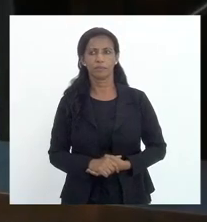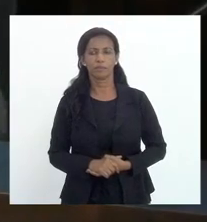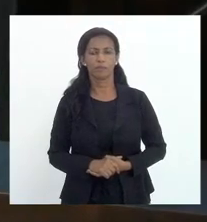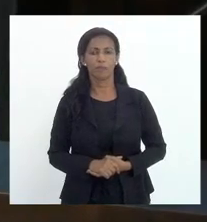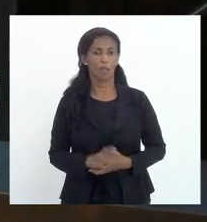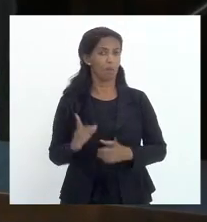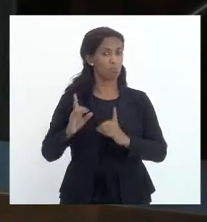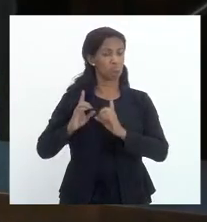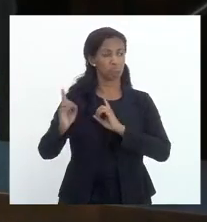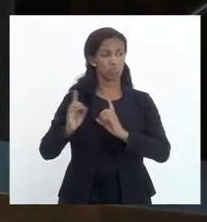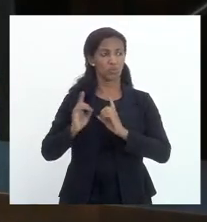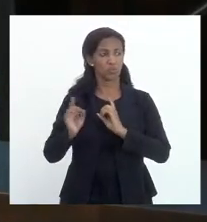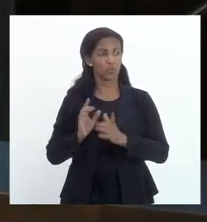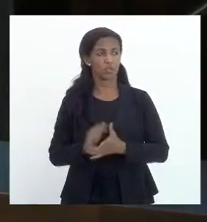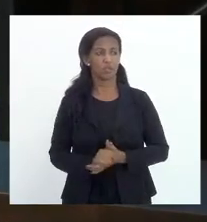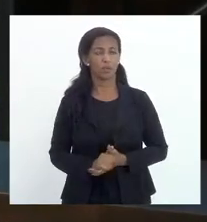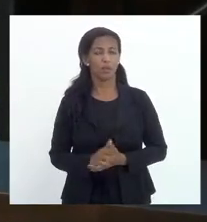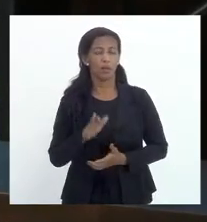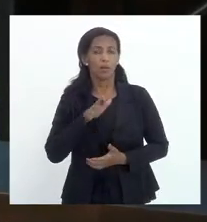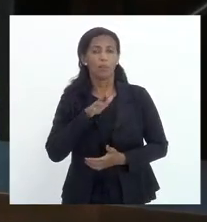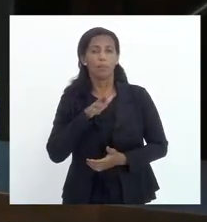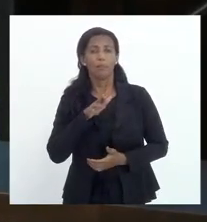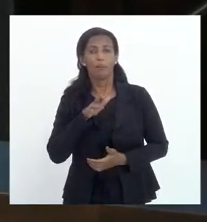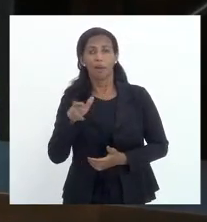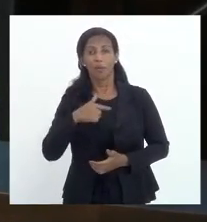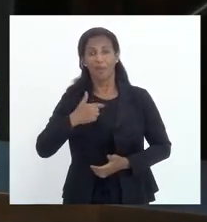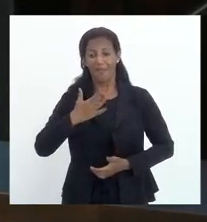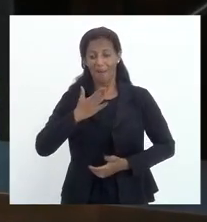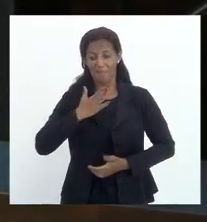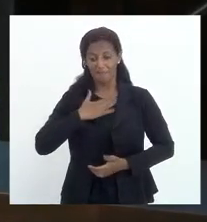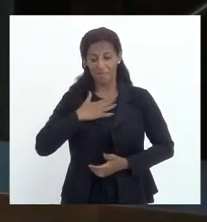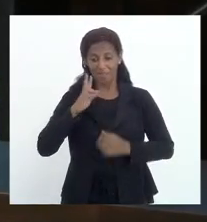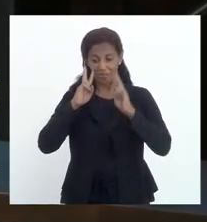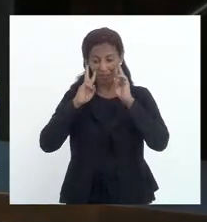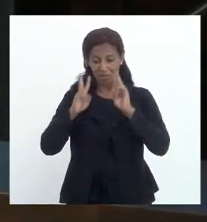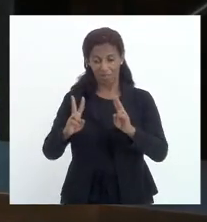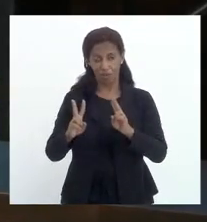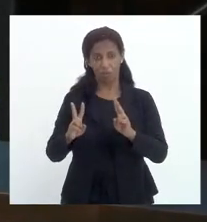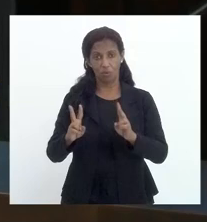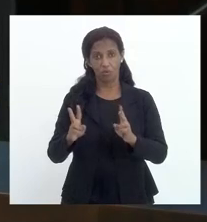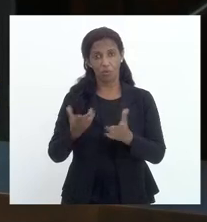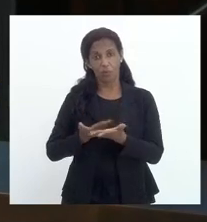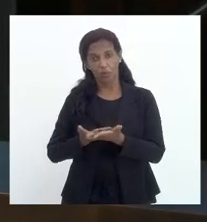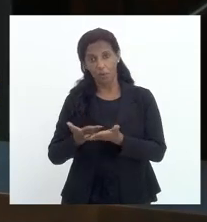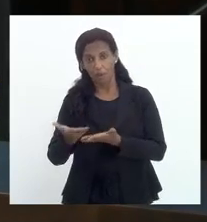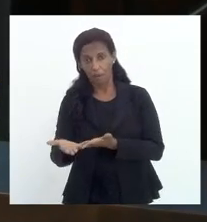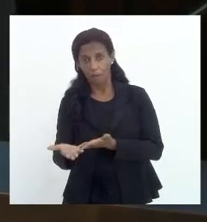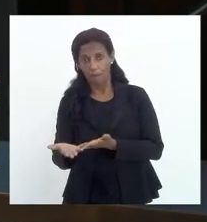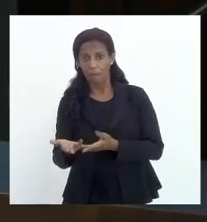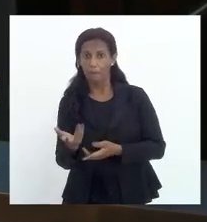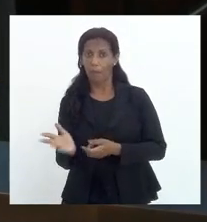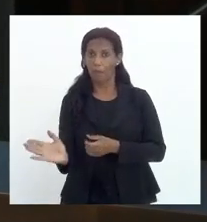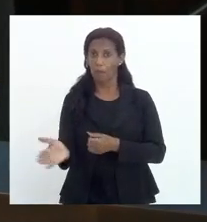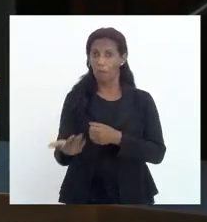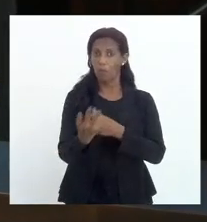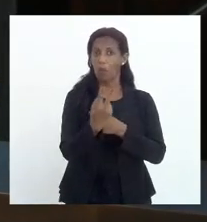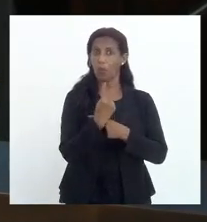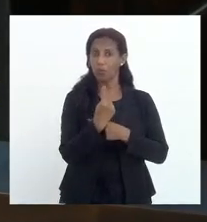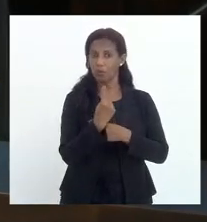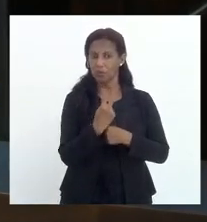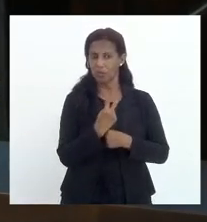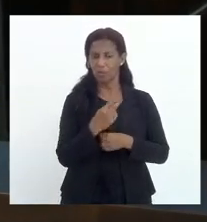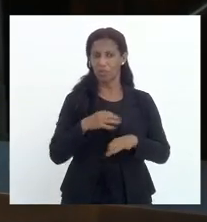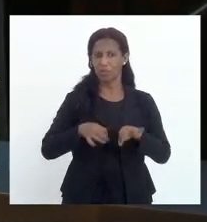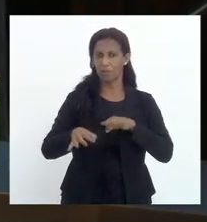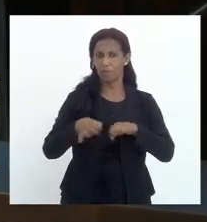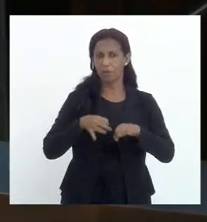Isso é uma discussão, mas não é, a meu juízo, o que nós temos fazendo no encaminhamento é para resguardar esse plano,